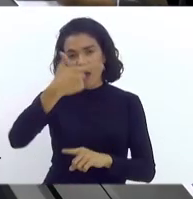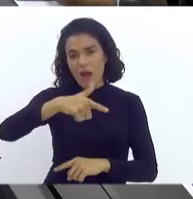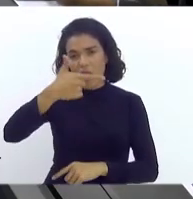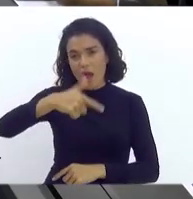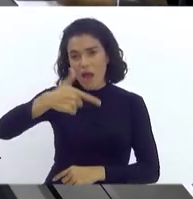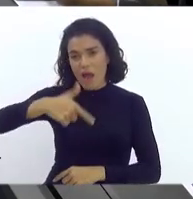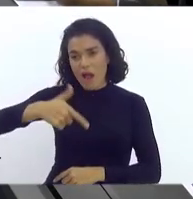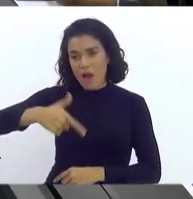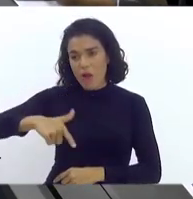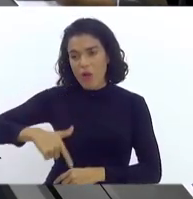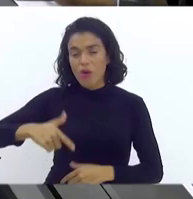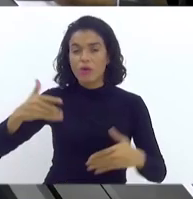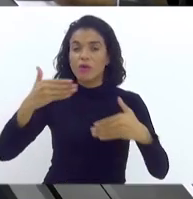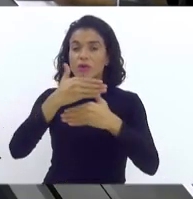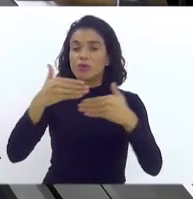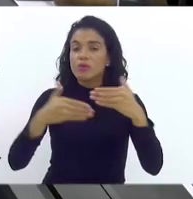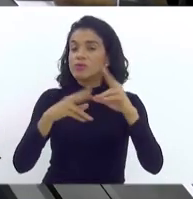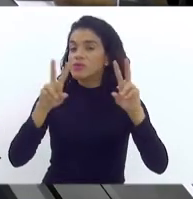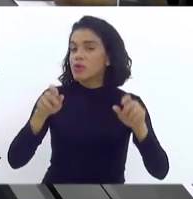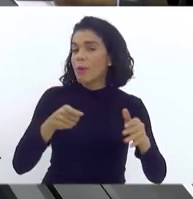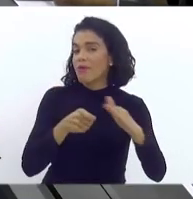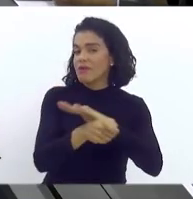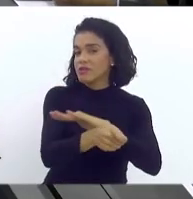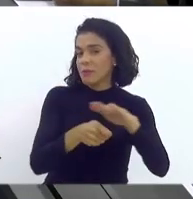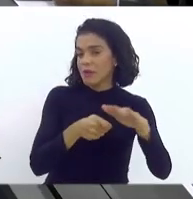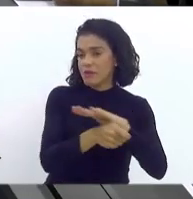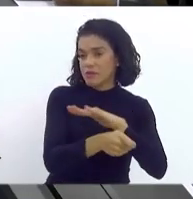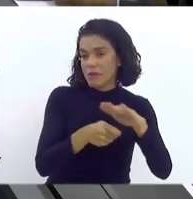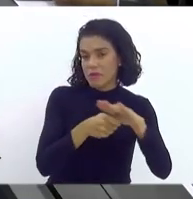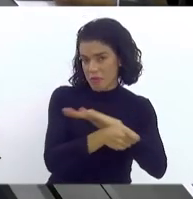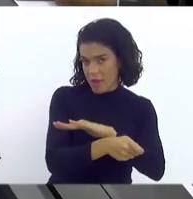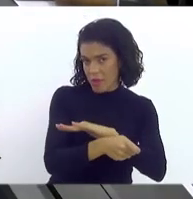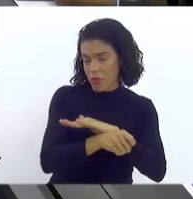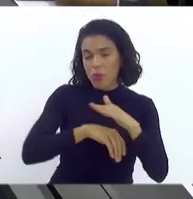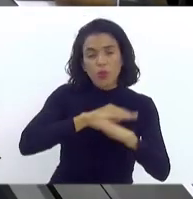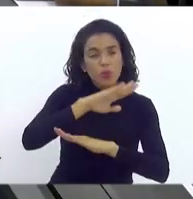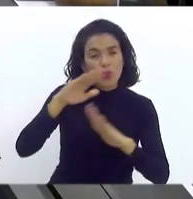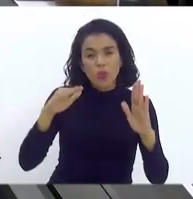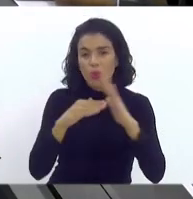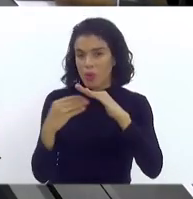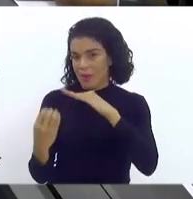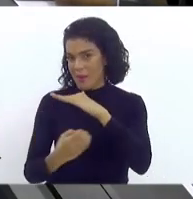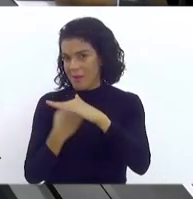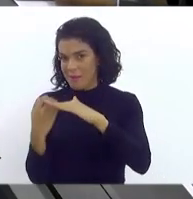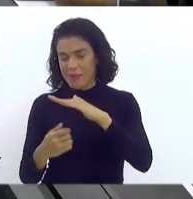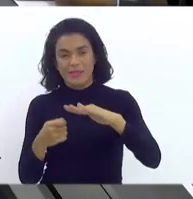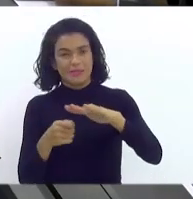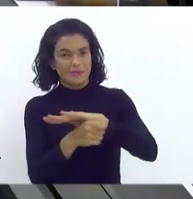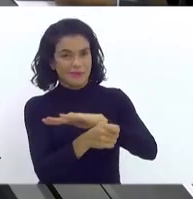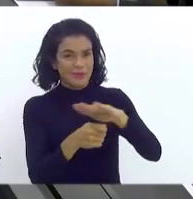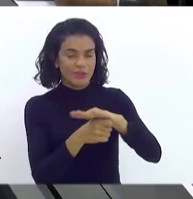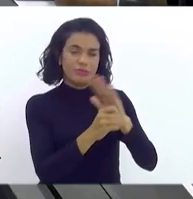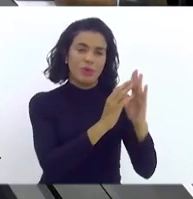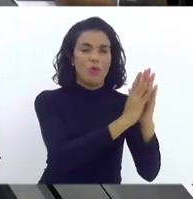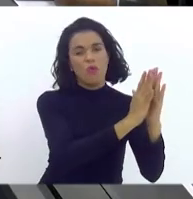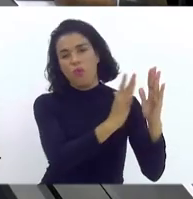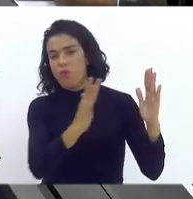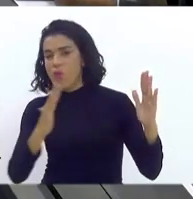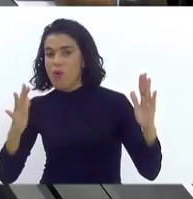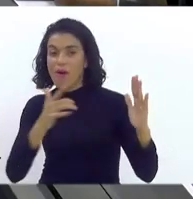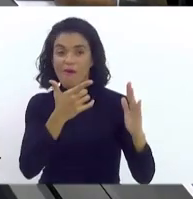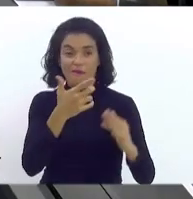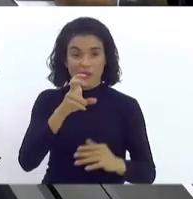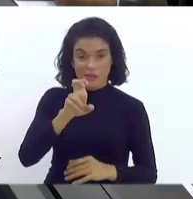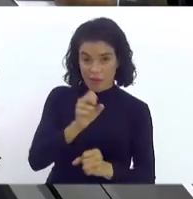nesse portfólio sobre investimento. Todo investimento que a Natuge ela fez no longo desses 25